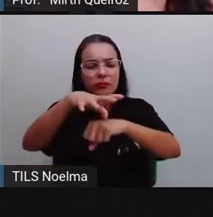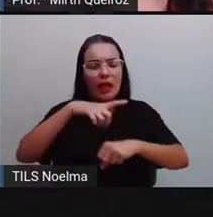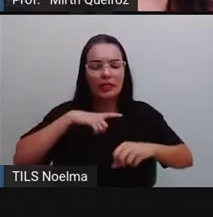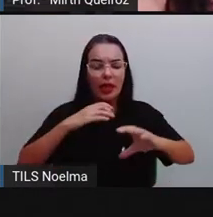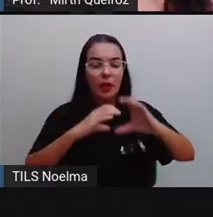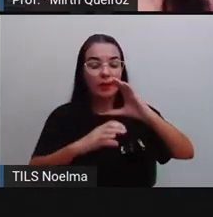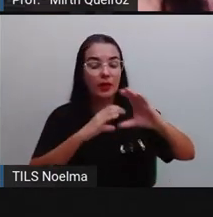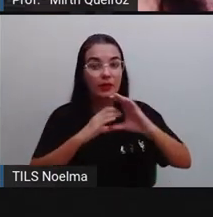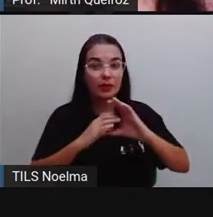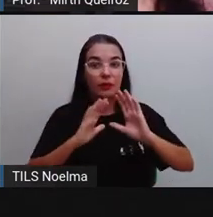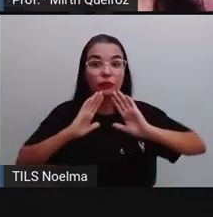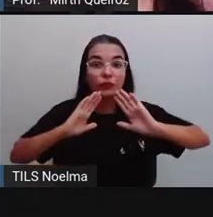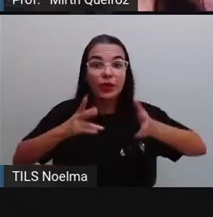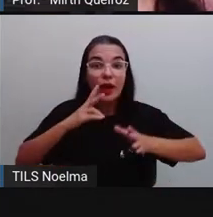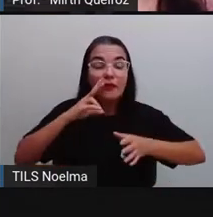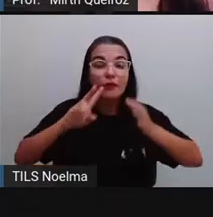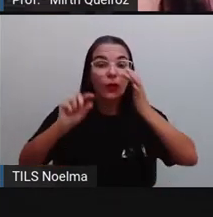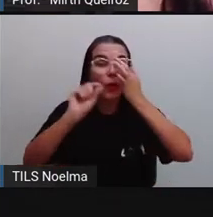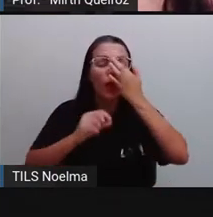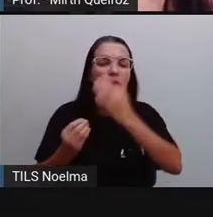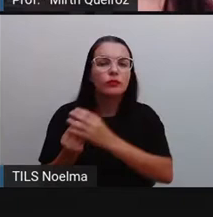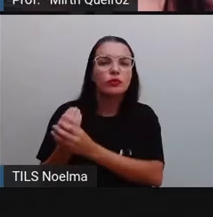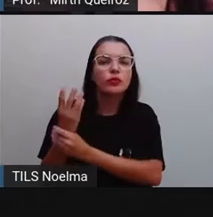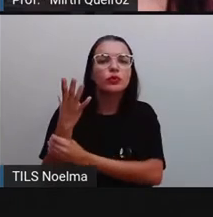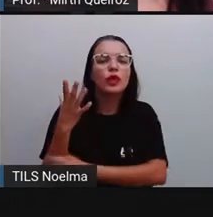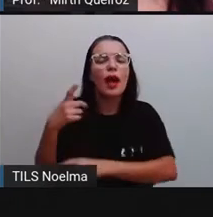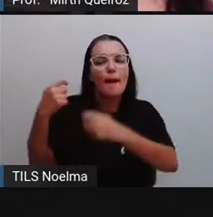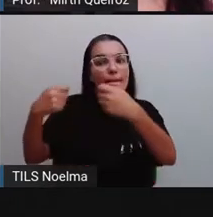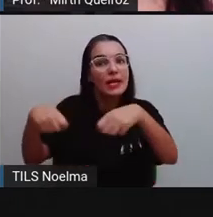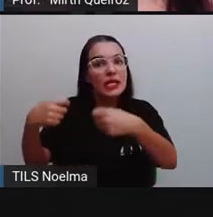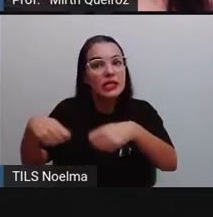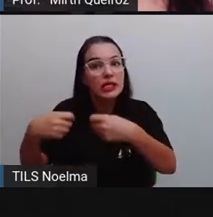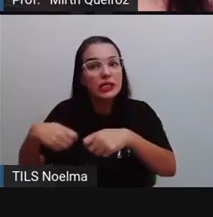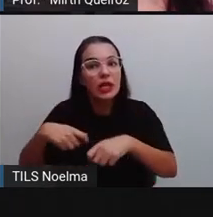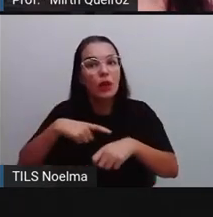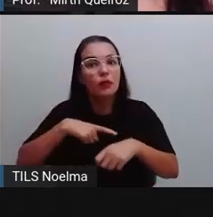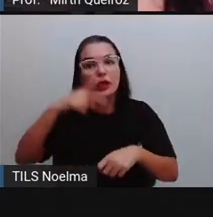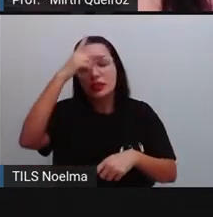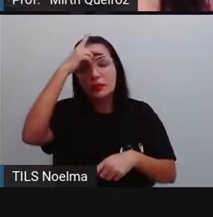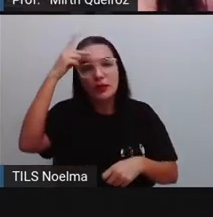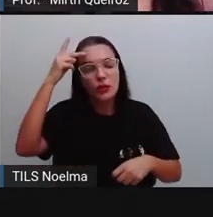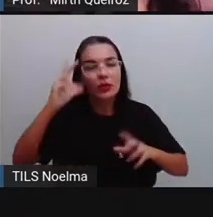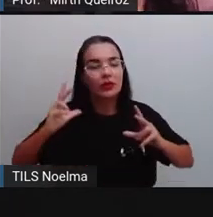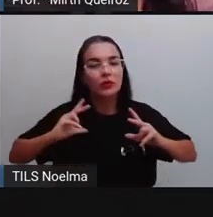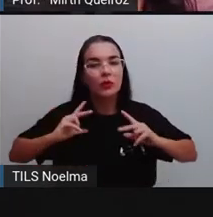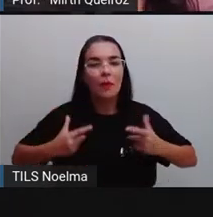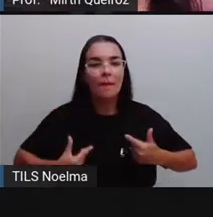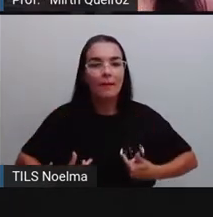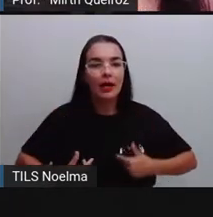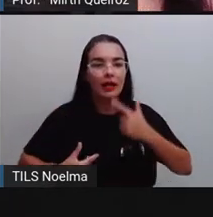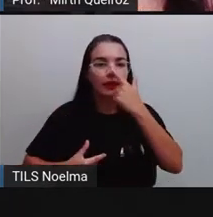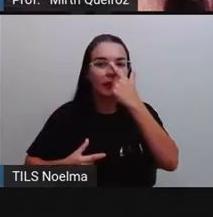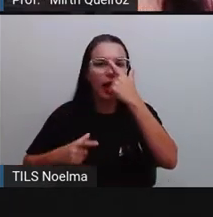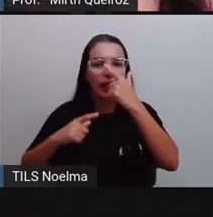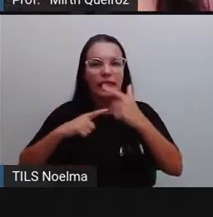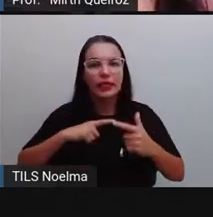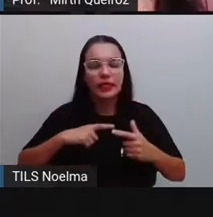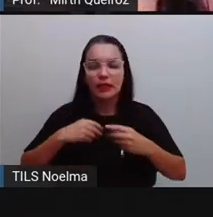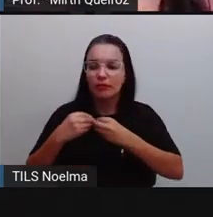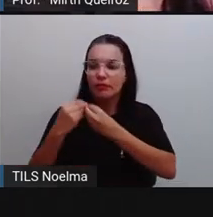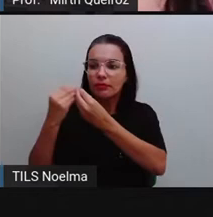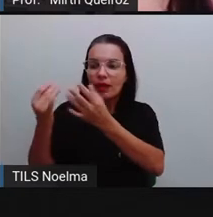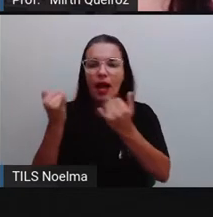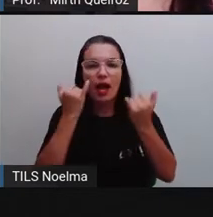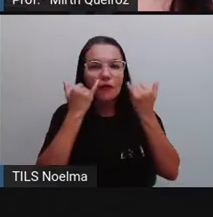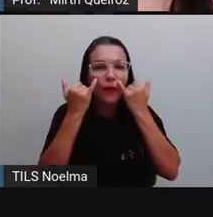vimos que a comunicação, ela surgiu como a necessidade do ser humano de passar informações